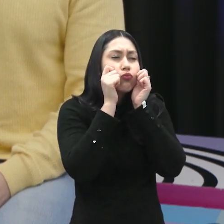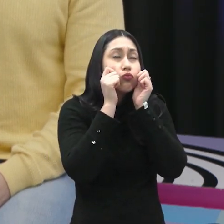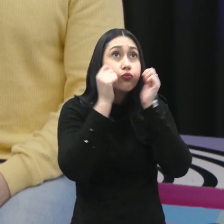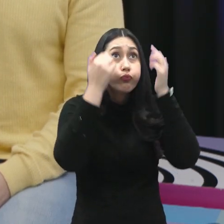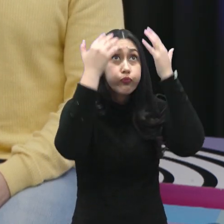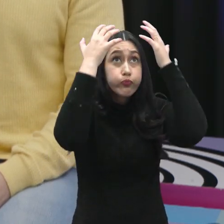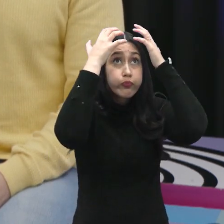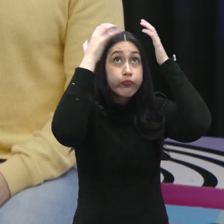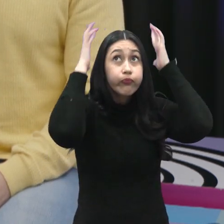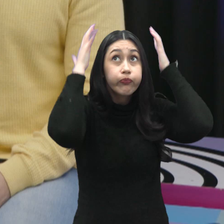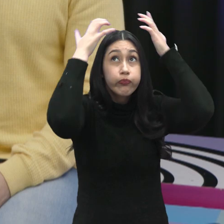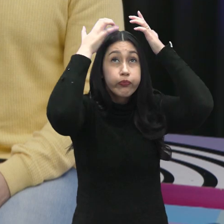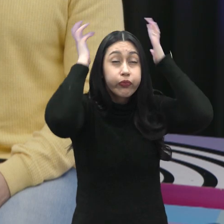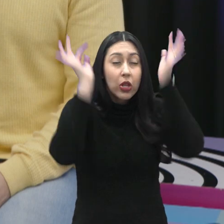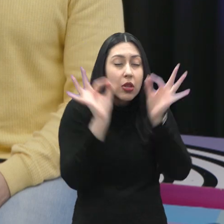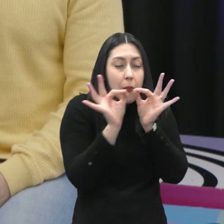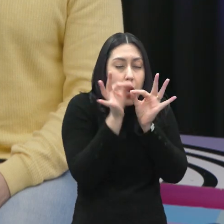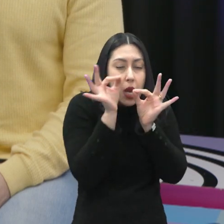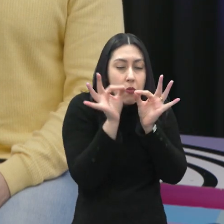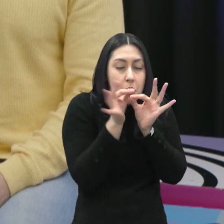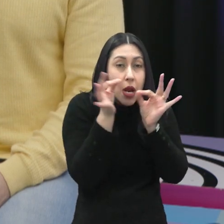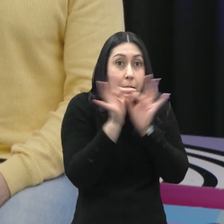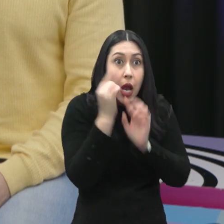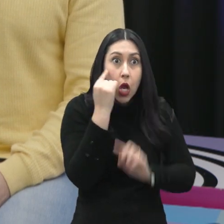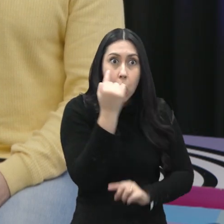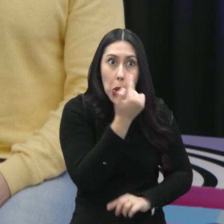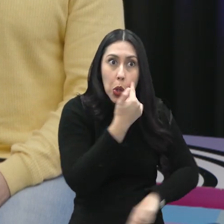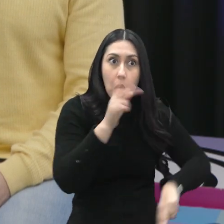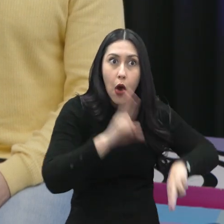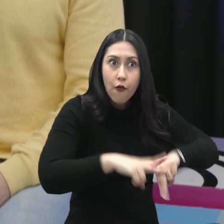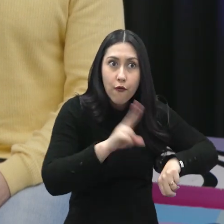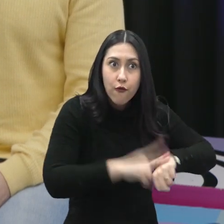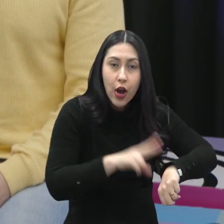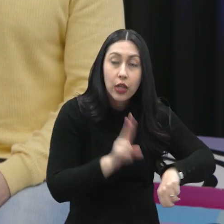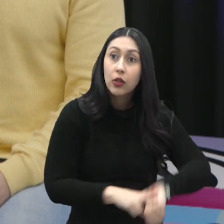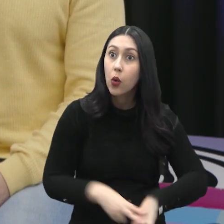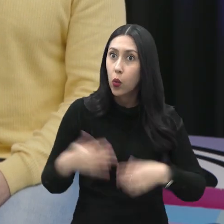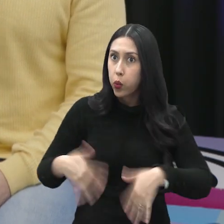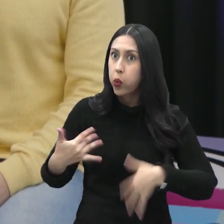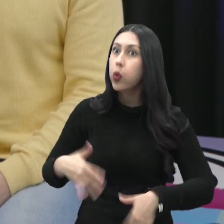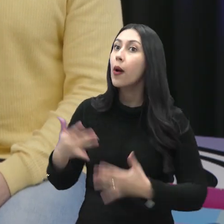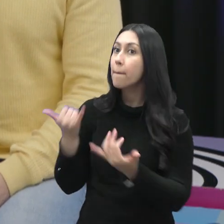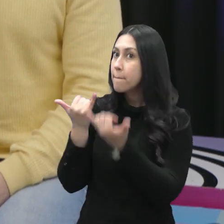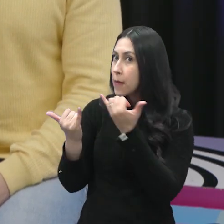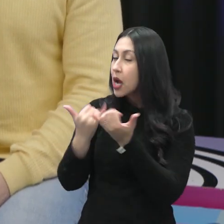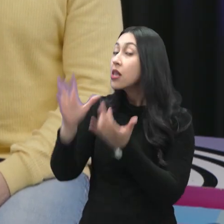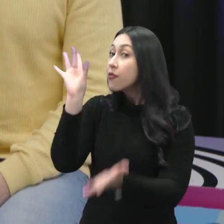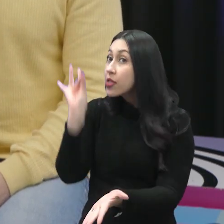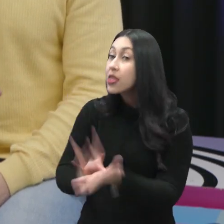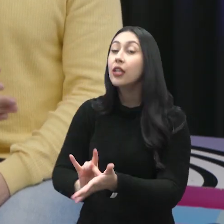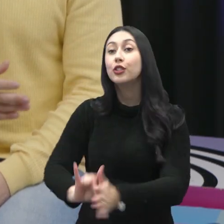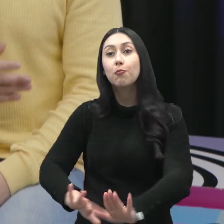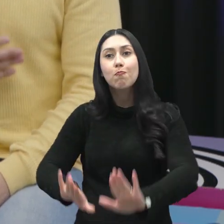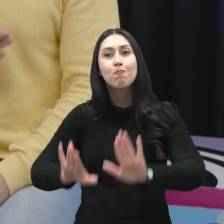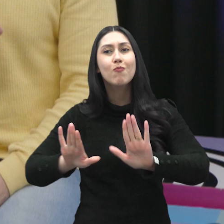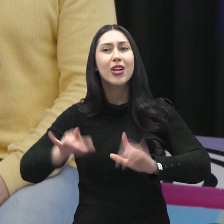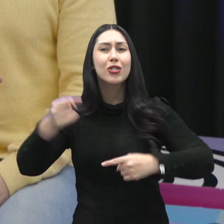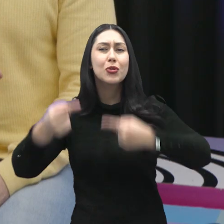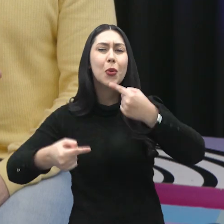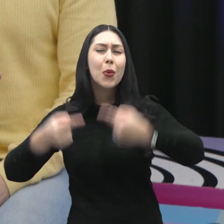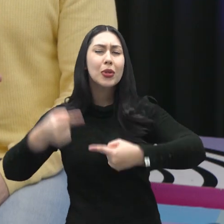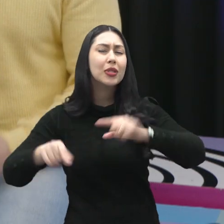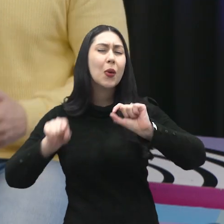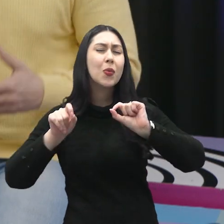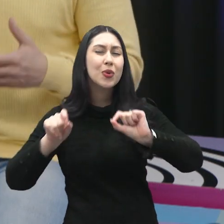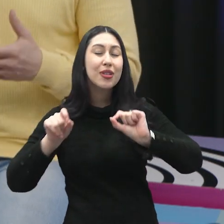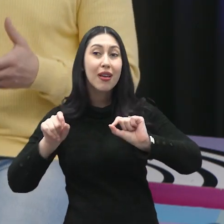cabelos implantados, fio a fio e olhos de vidro. Impressionante, elas parecem bebês de verdade, minha gente, mas o que tem gerado